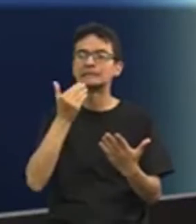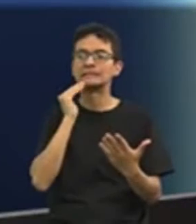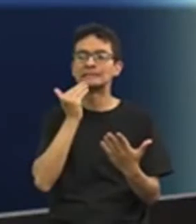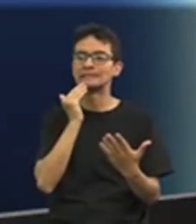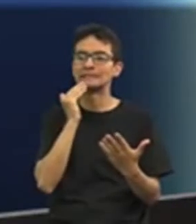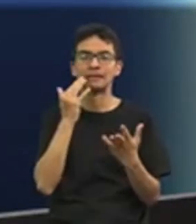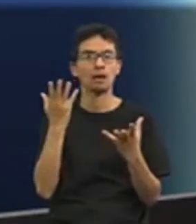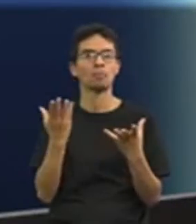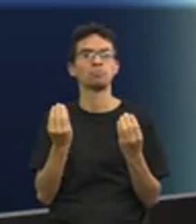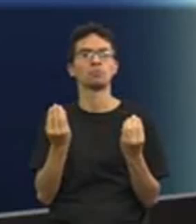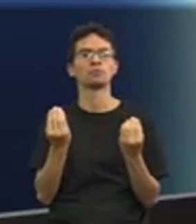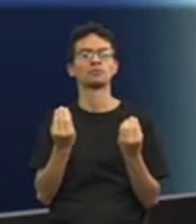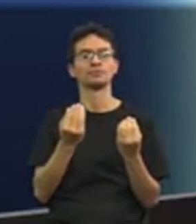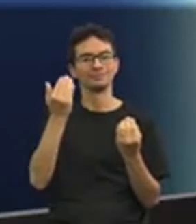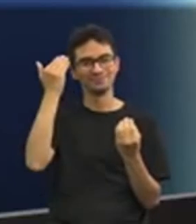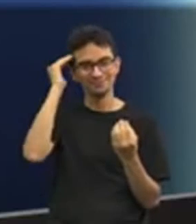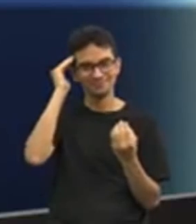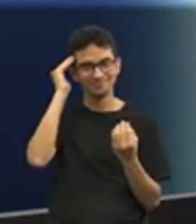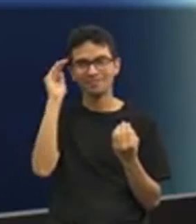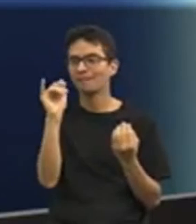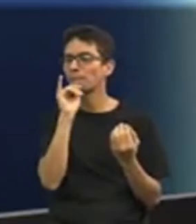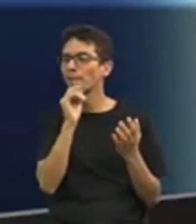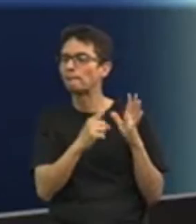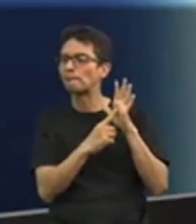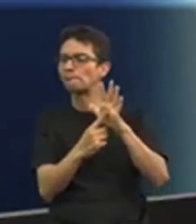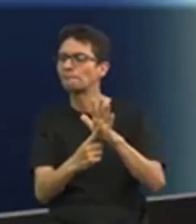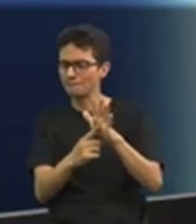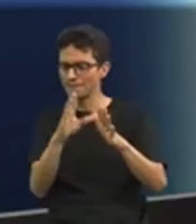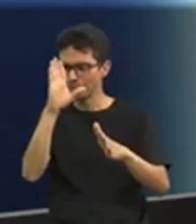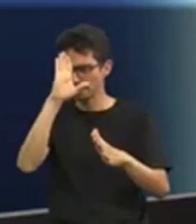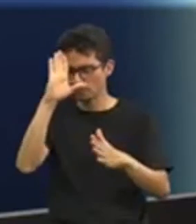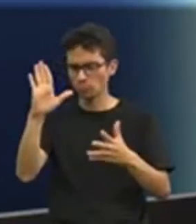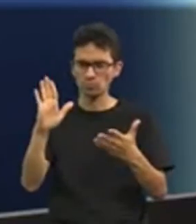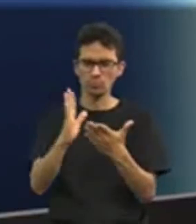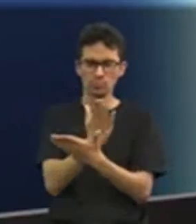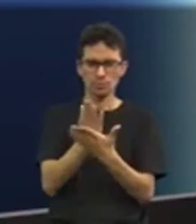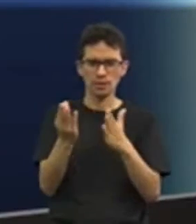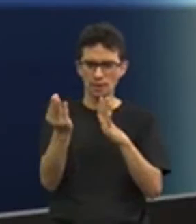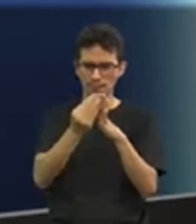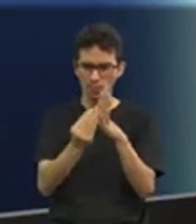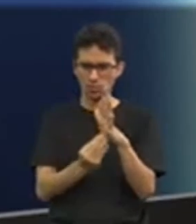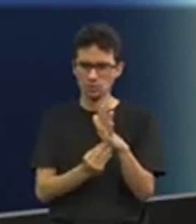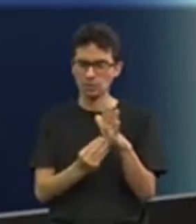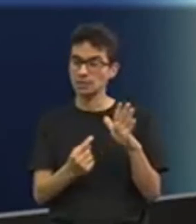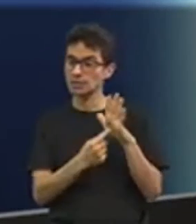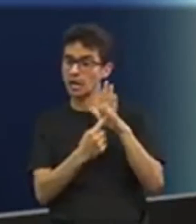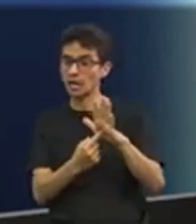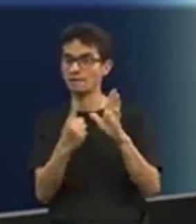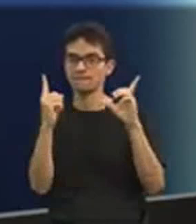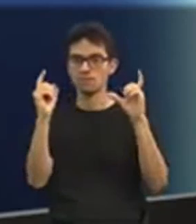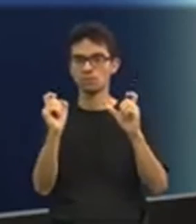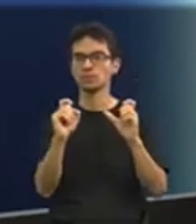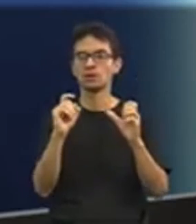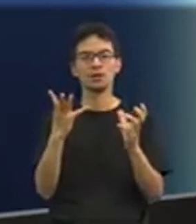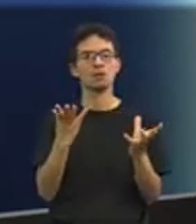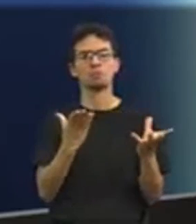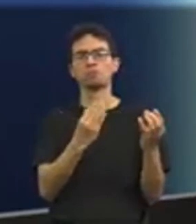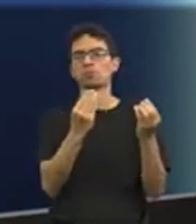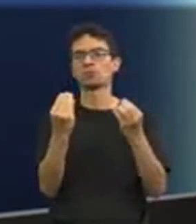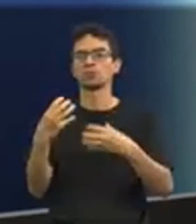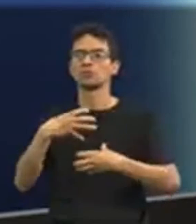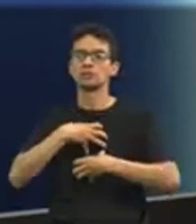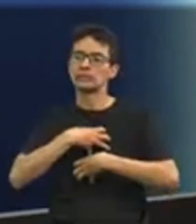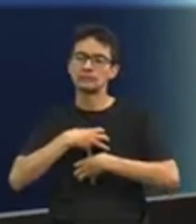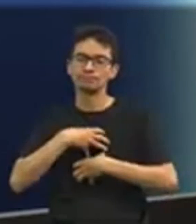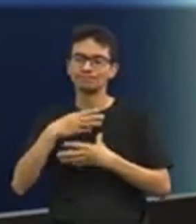deformação pelo exagero então por exemplo eu tenho uma imagem eu quero destacar o bumbum ingredientes daquela imagem então eu exagero de forma